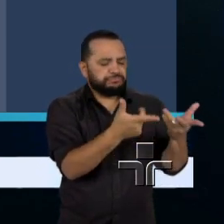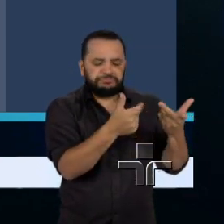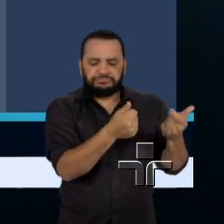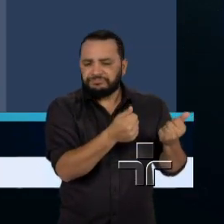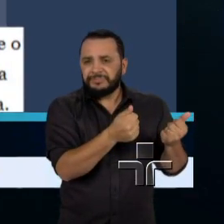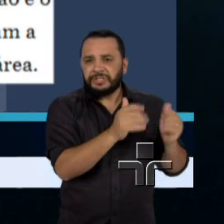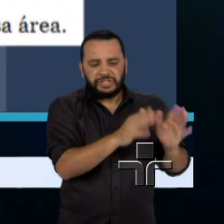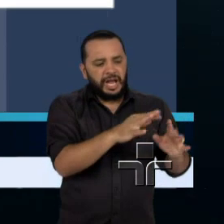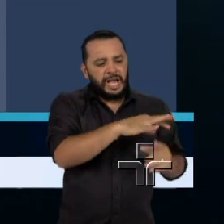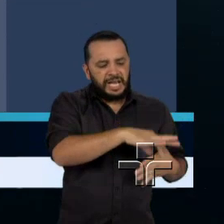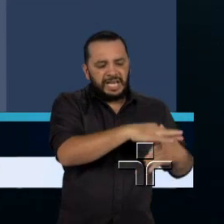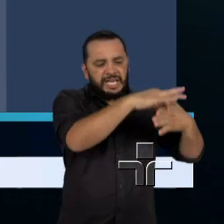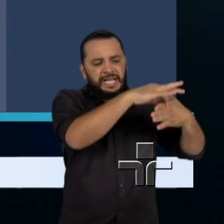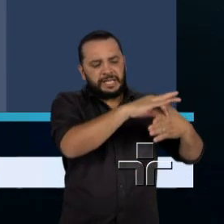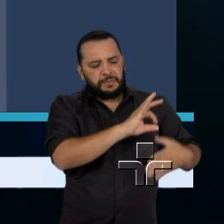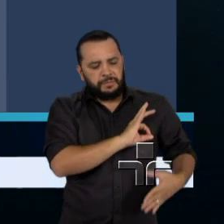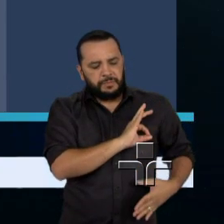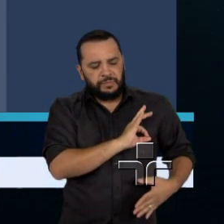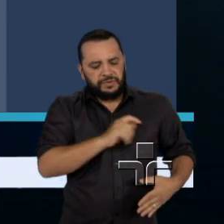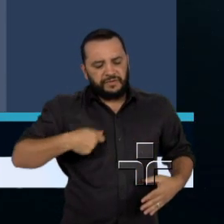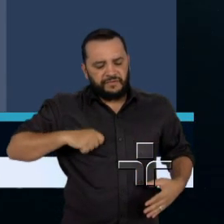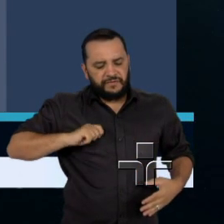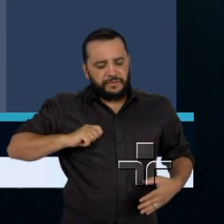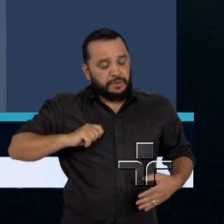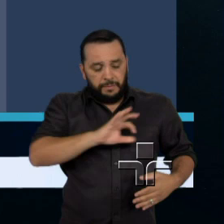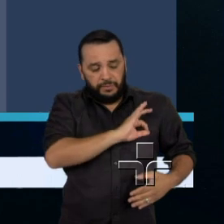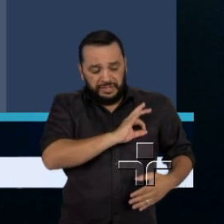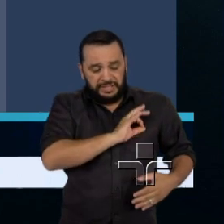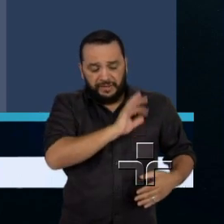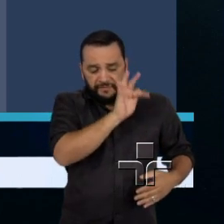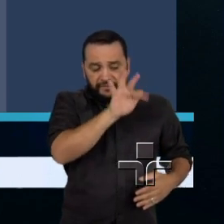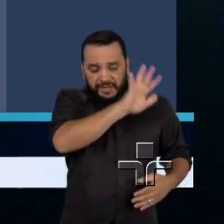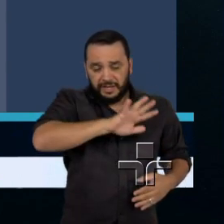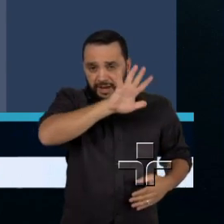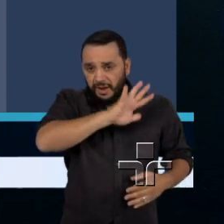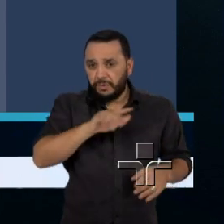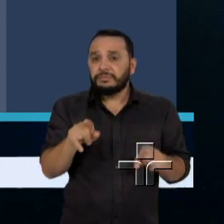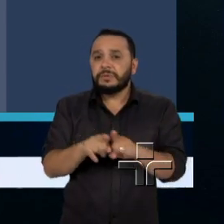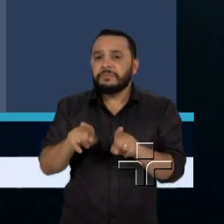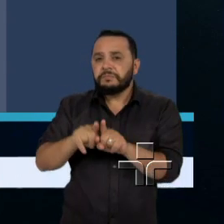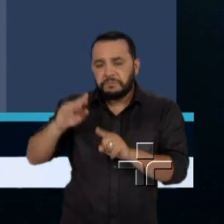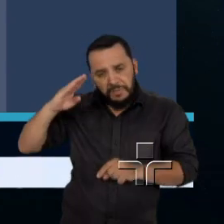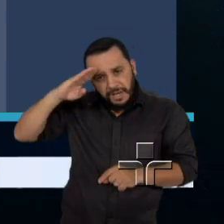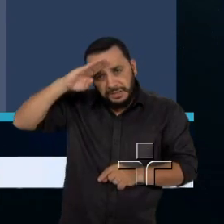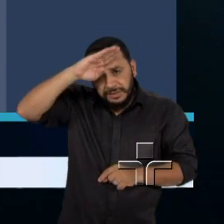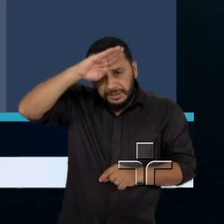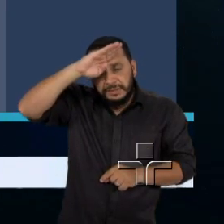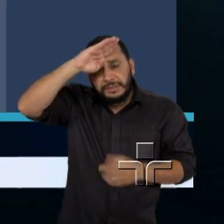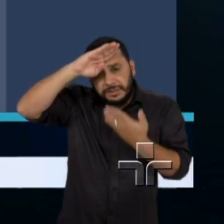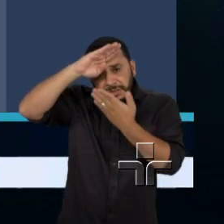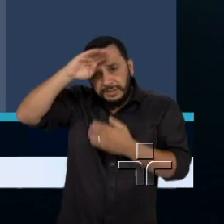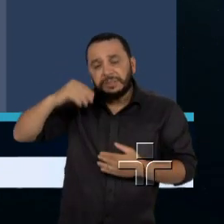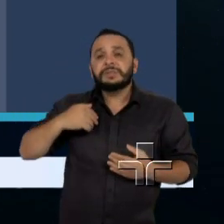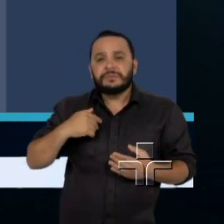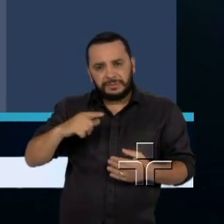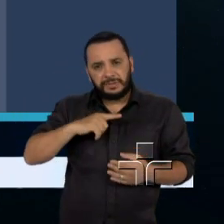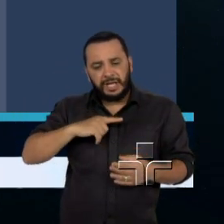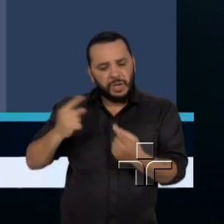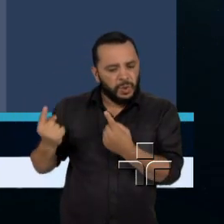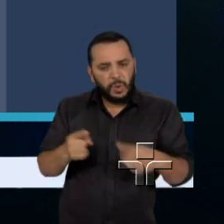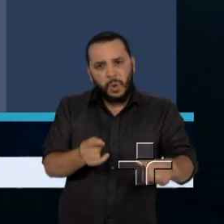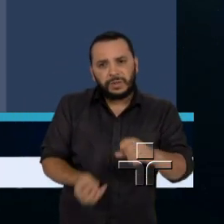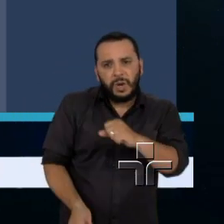evento, Moro também disse que o presidente Jair Bolsonaro tem um compromisso com a prevenção e o combate à corrupção, um dos